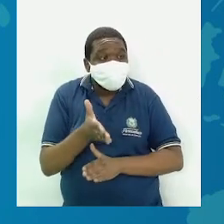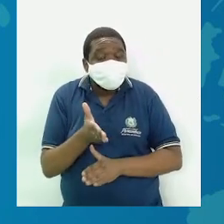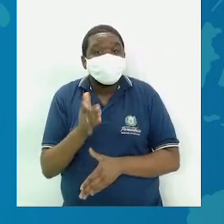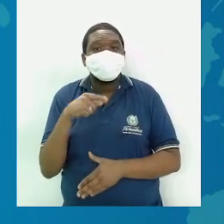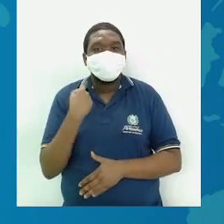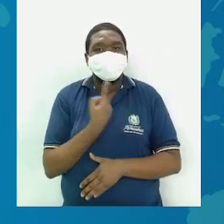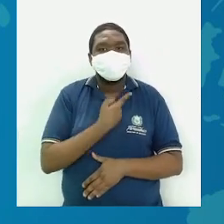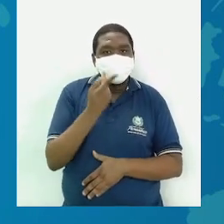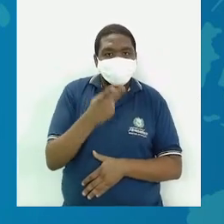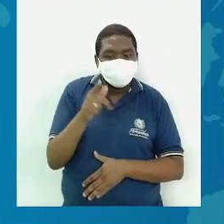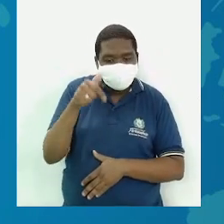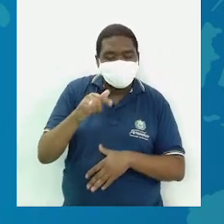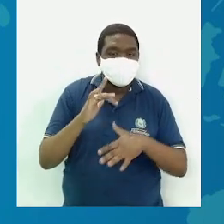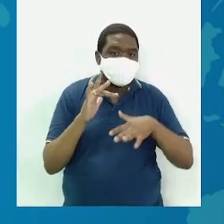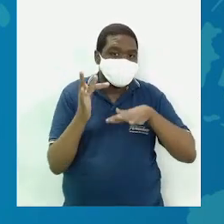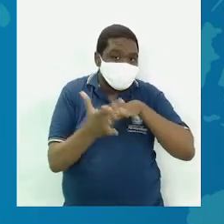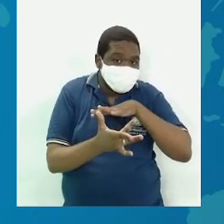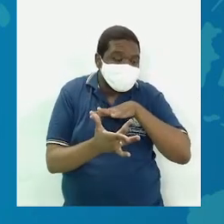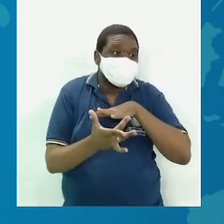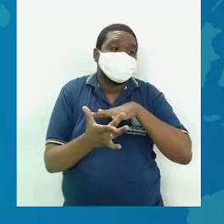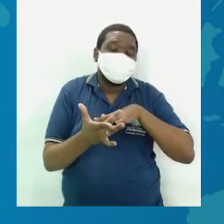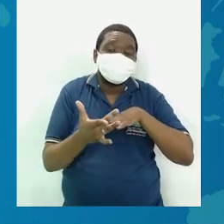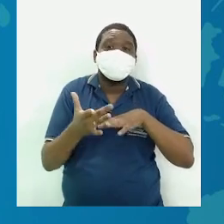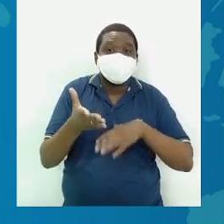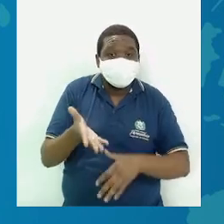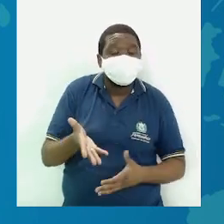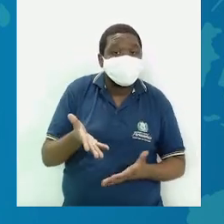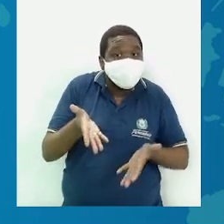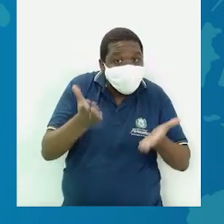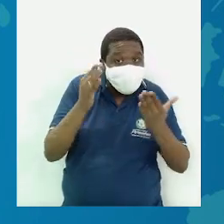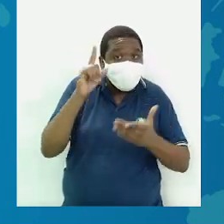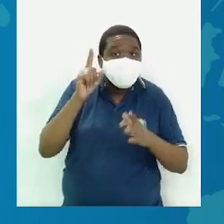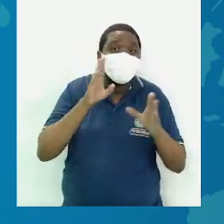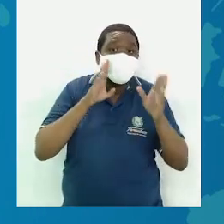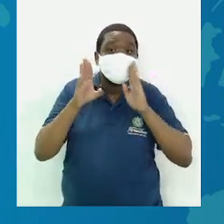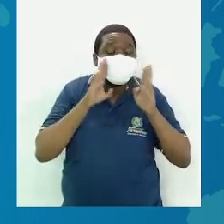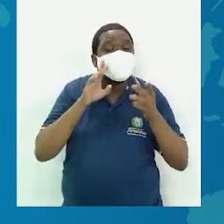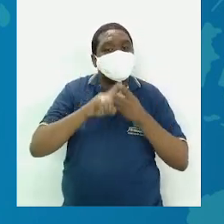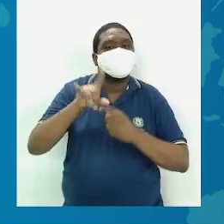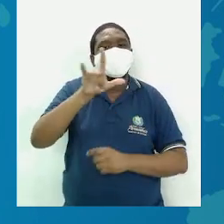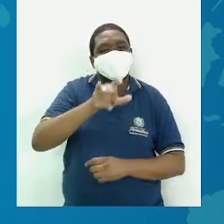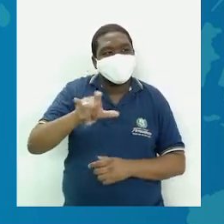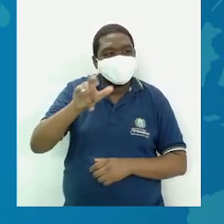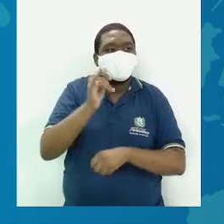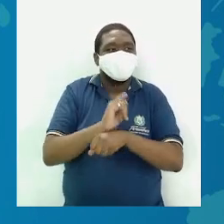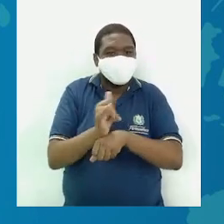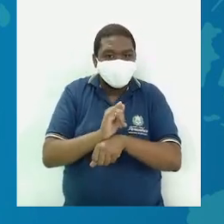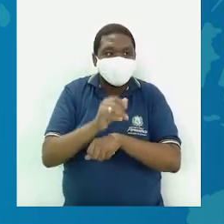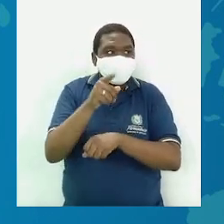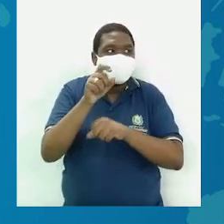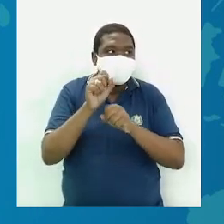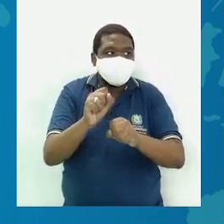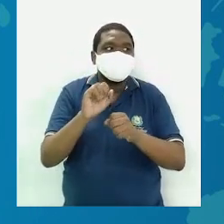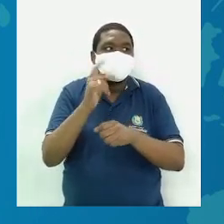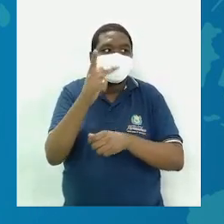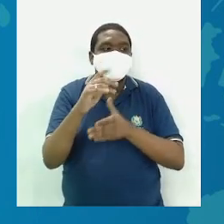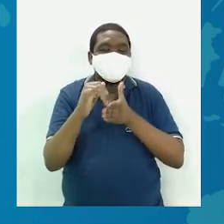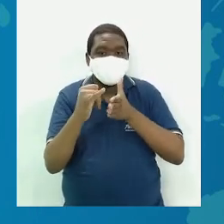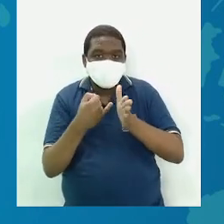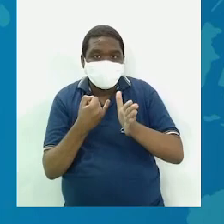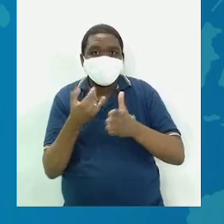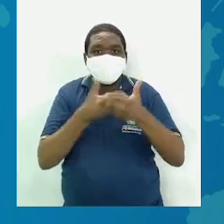nas nossas redes sociais do EducaPE? Vá lá no Facebook, no Instagram, no YouTube, faça a sua inscrição,